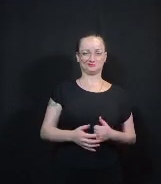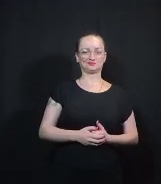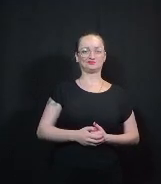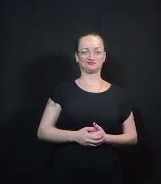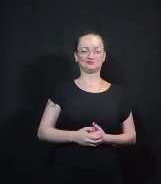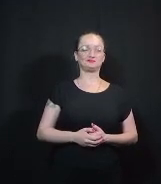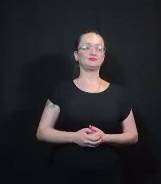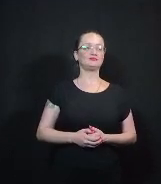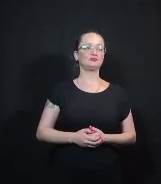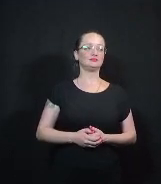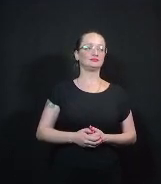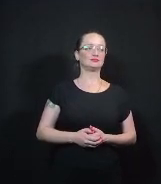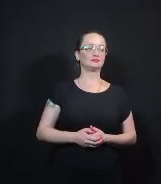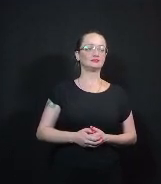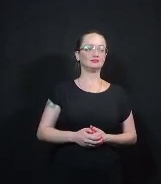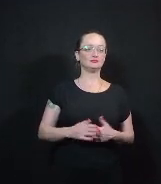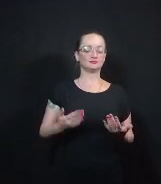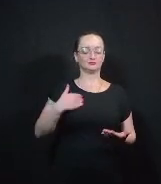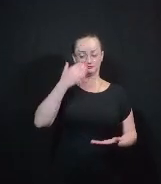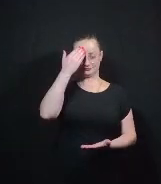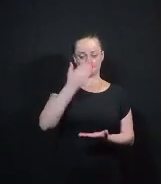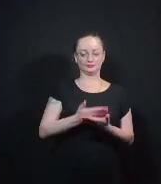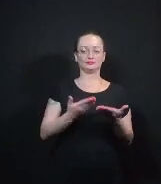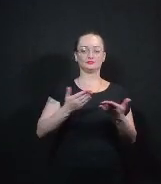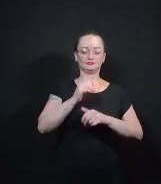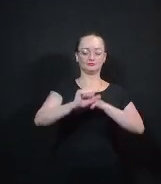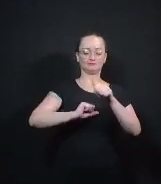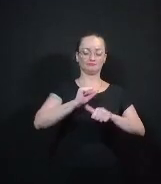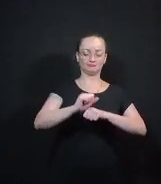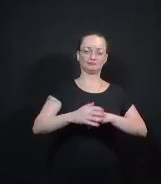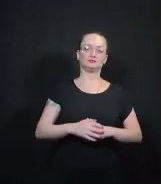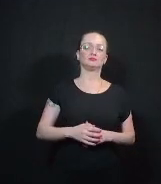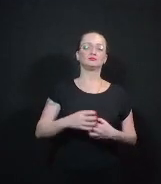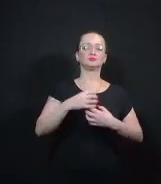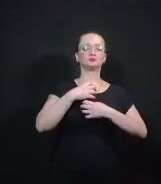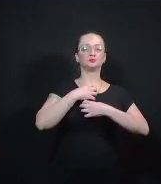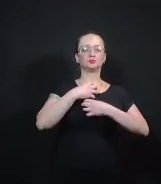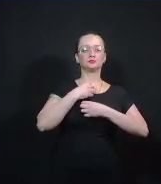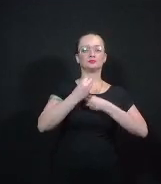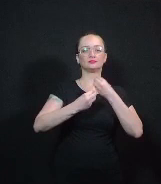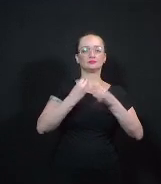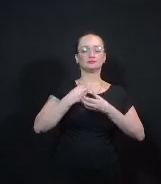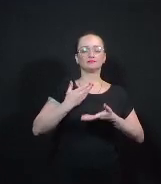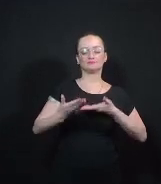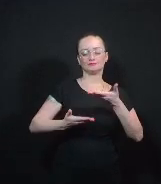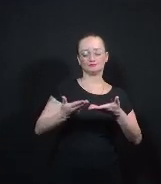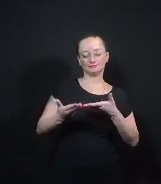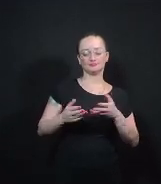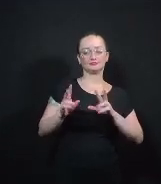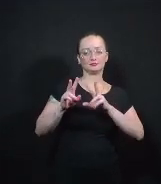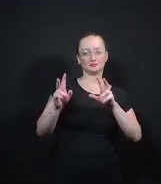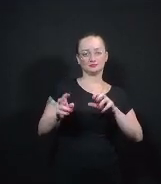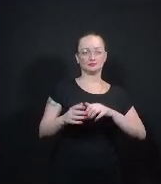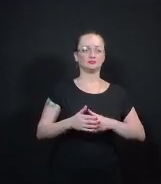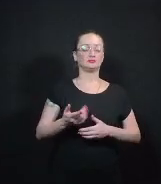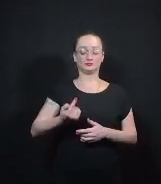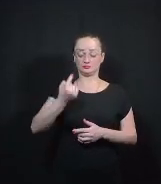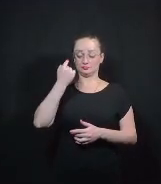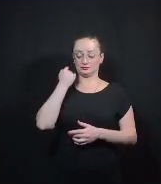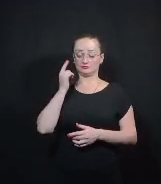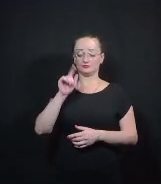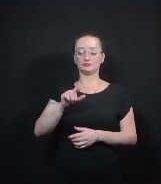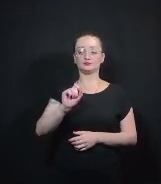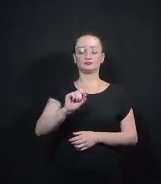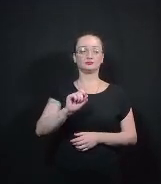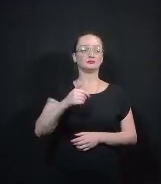aí, enfim, acho que acaba mudando a forma como a gente lida com a questão, né? Antes acho que era